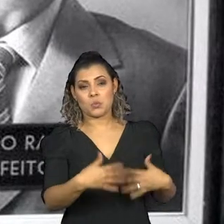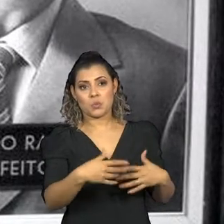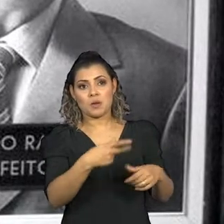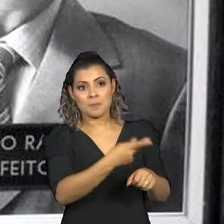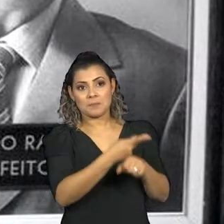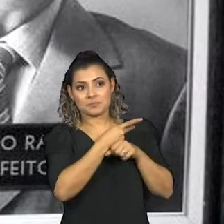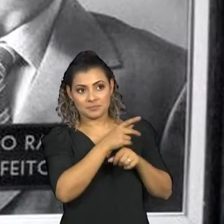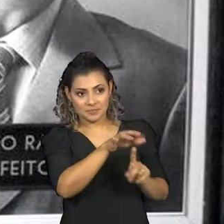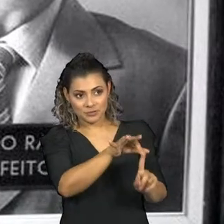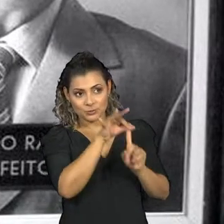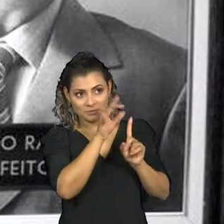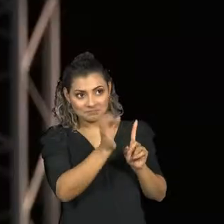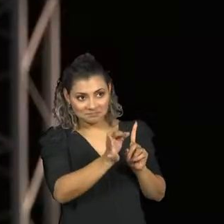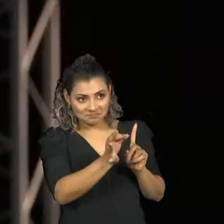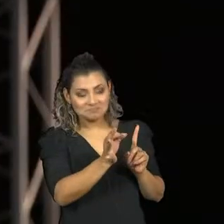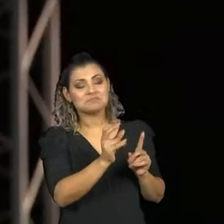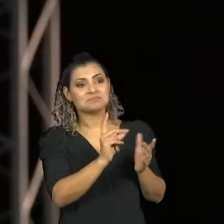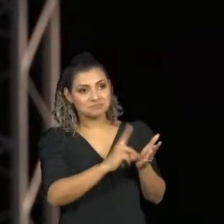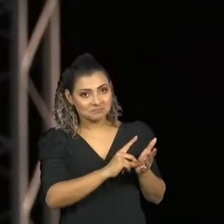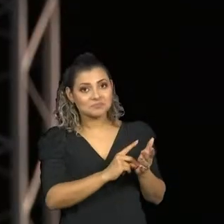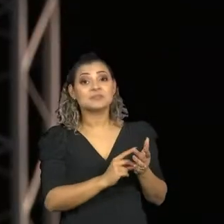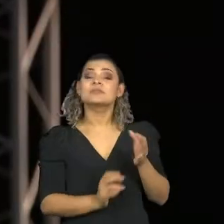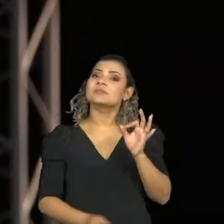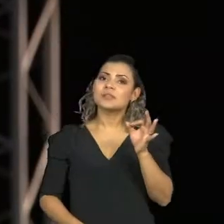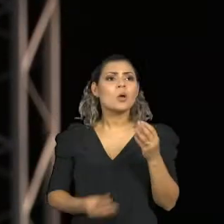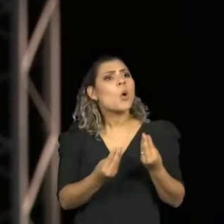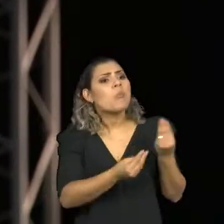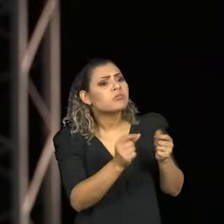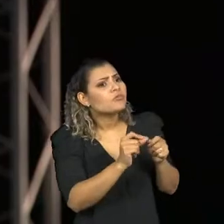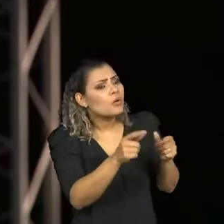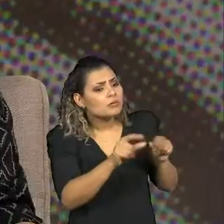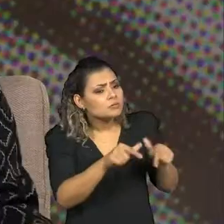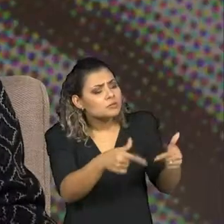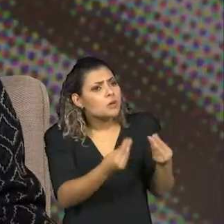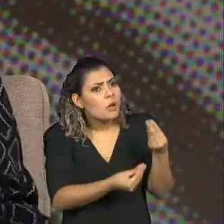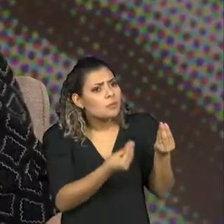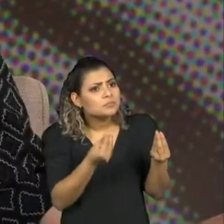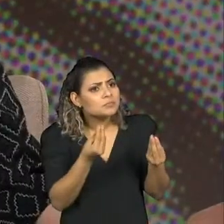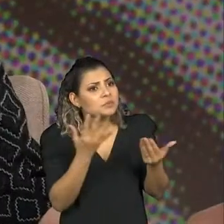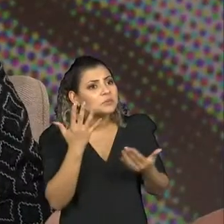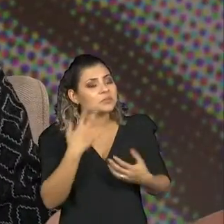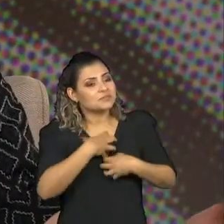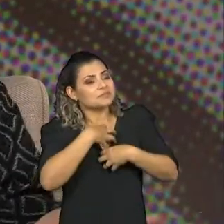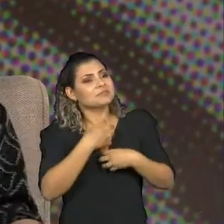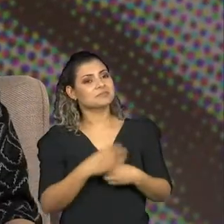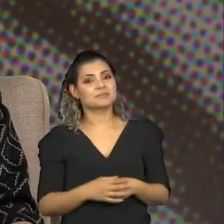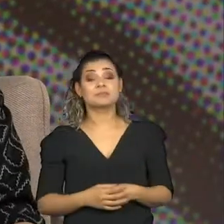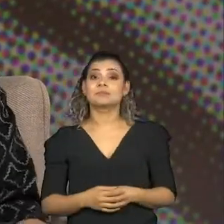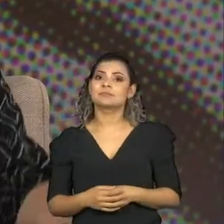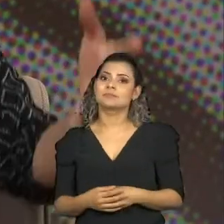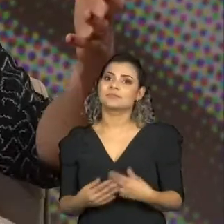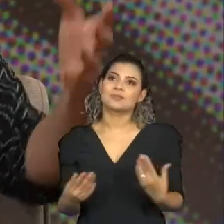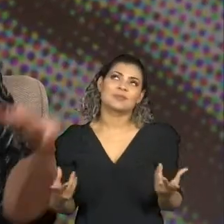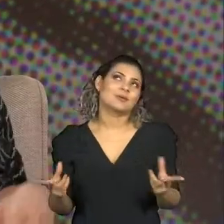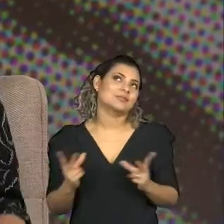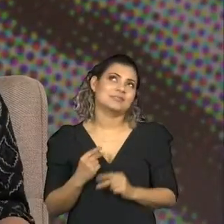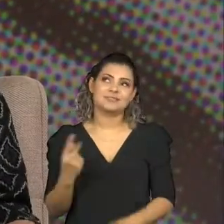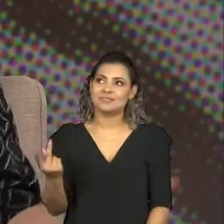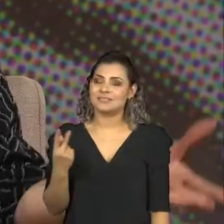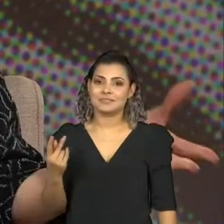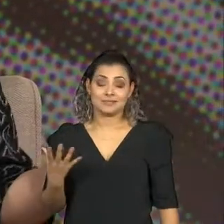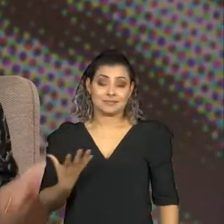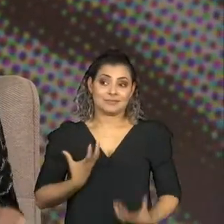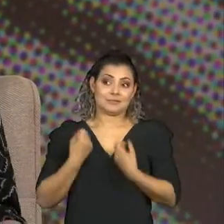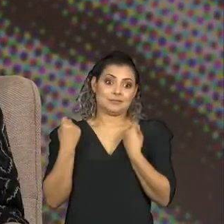né, foi indicado, o programa foi indicado. Como é que foi isso? Como é que foi essa indicação? Então, a gente ficou assim, fomos lá,